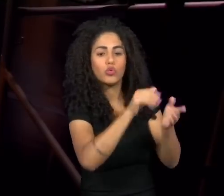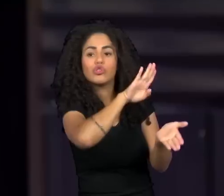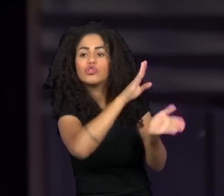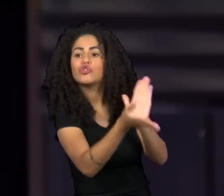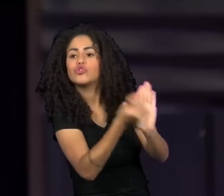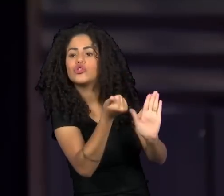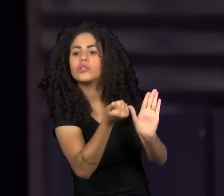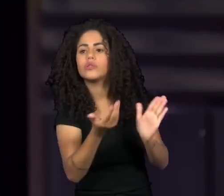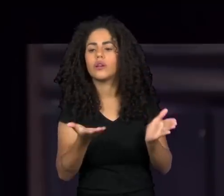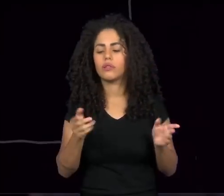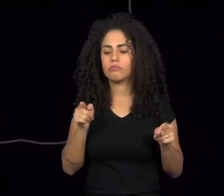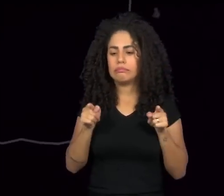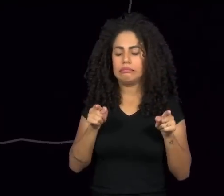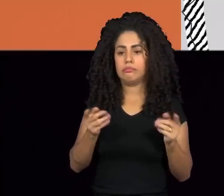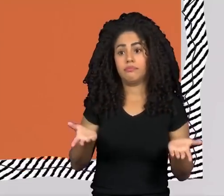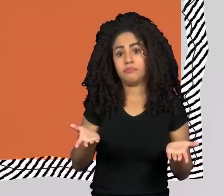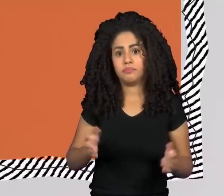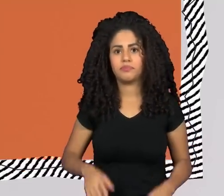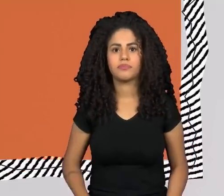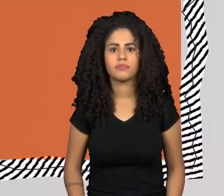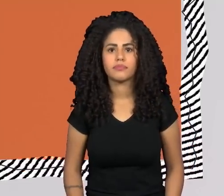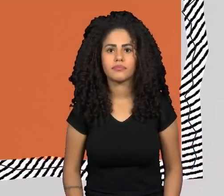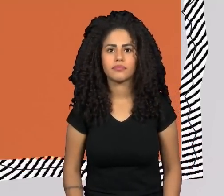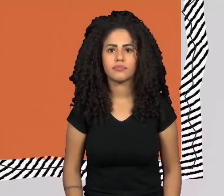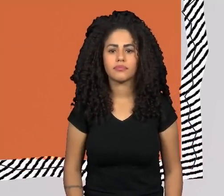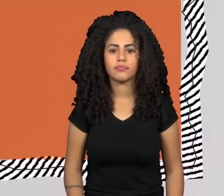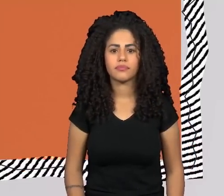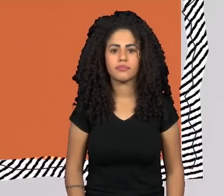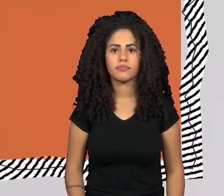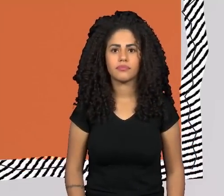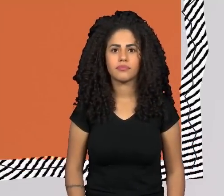Já toma aí, Chuchu. Eu adoro falar mal do presidente.